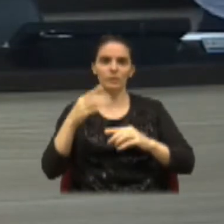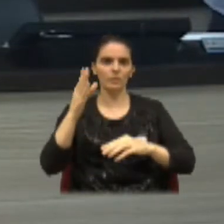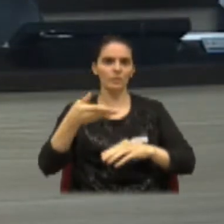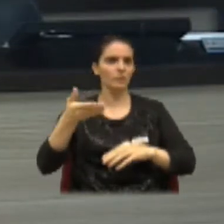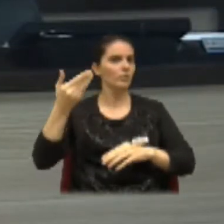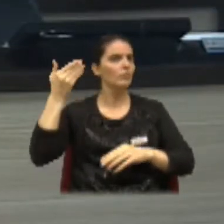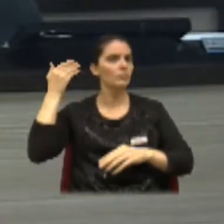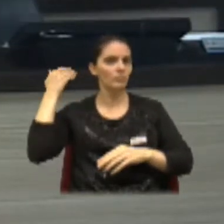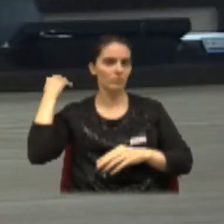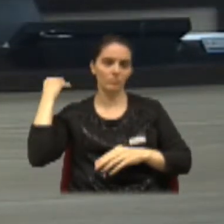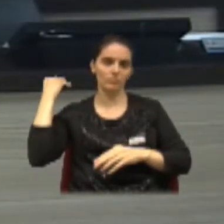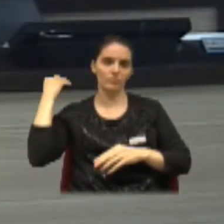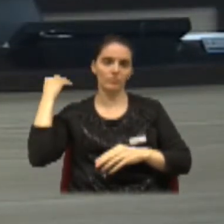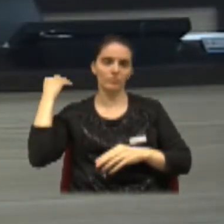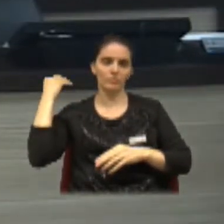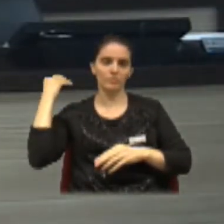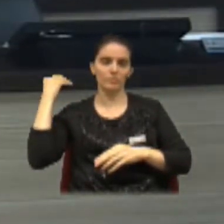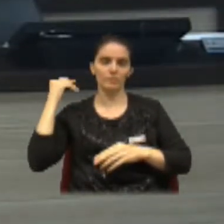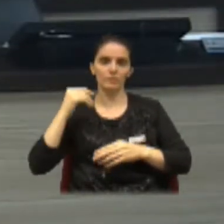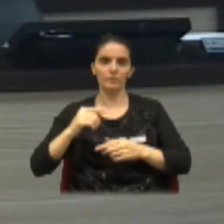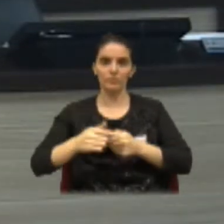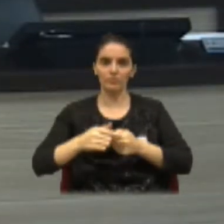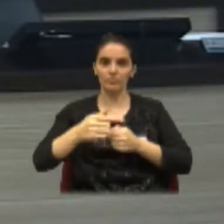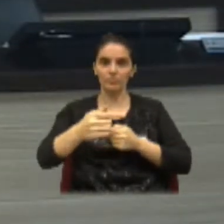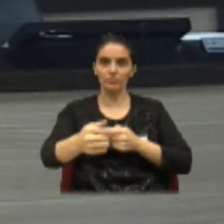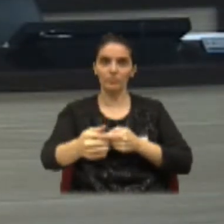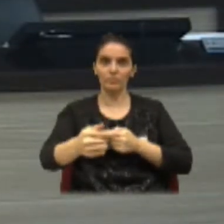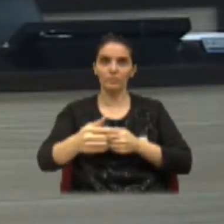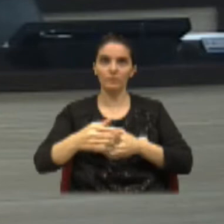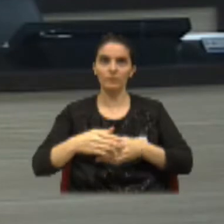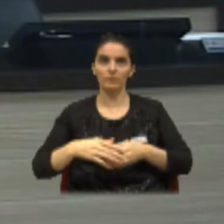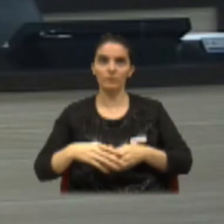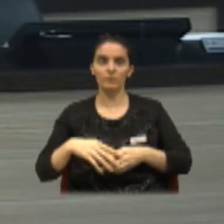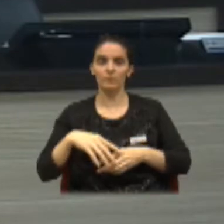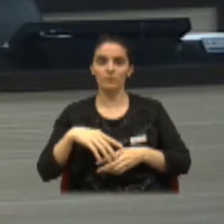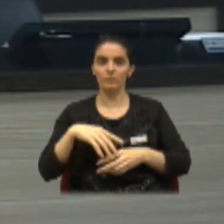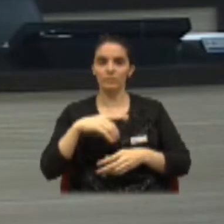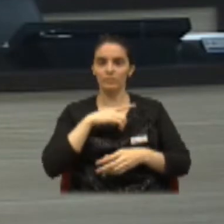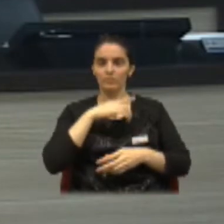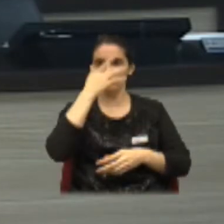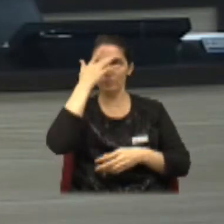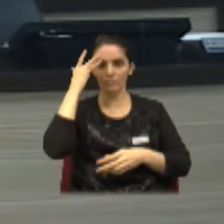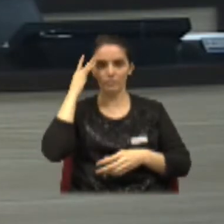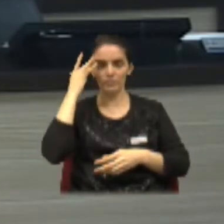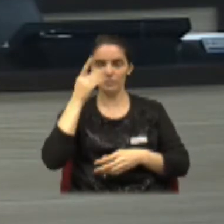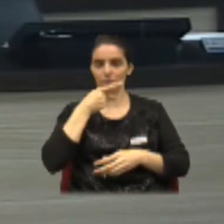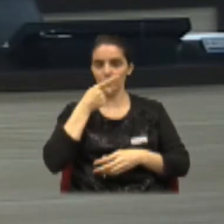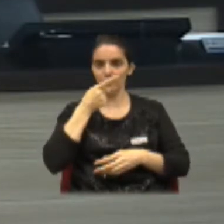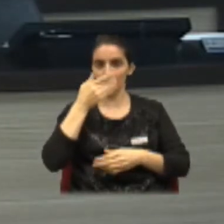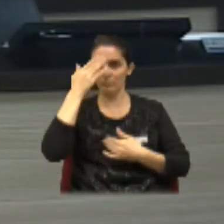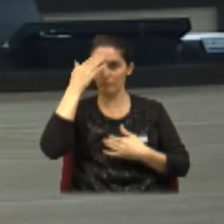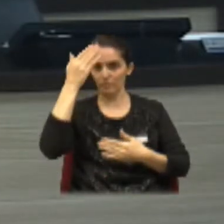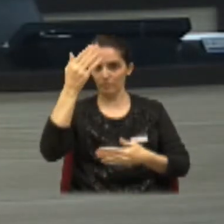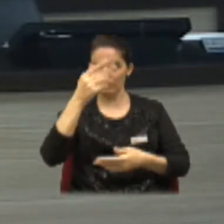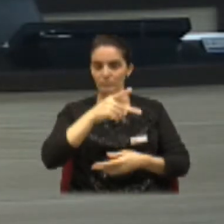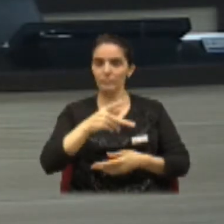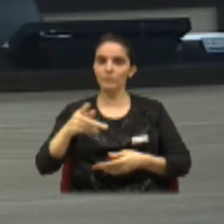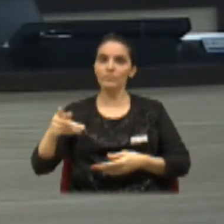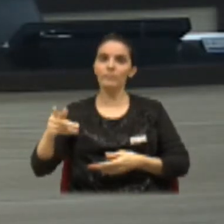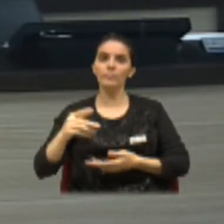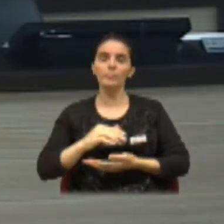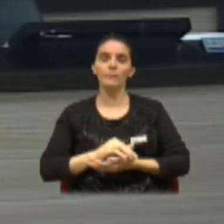em outra circunstância, for adiado, e temos autoridades que farão uso da palavra. Obrigada, presidente.